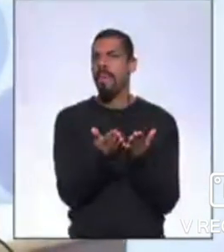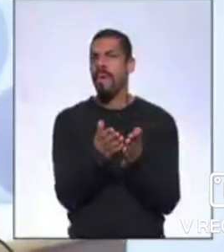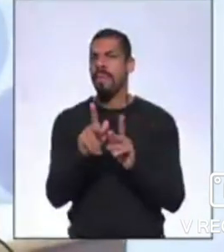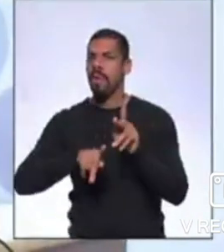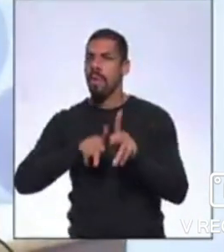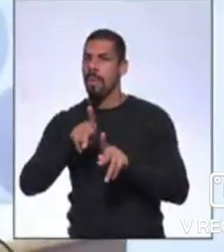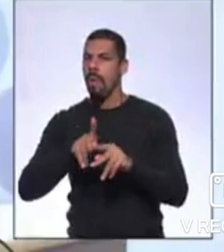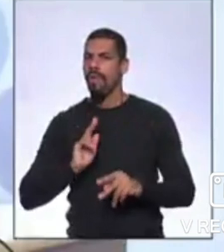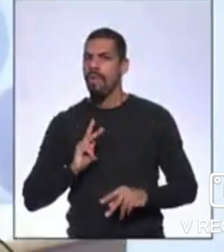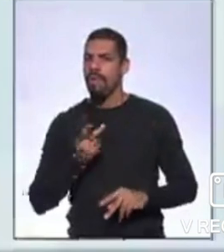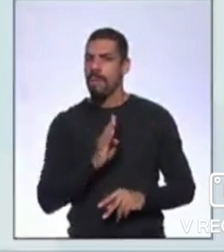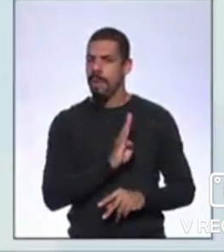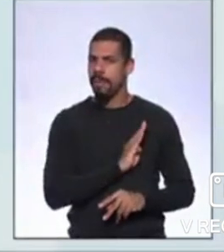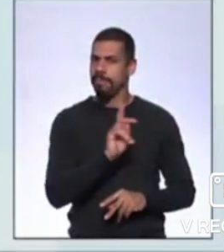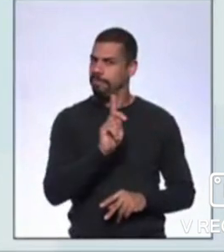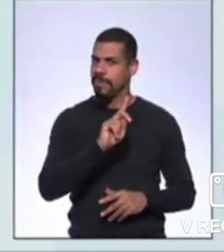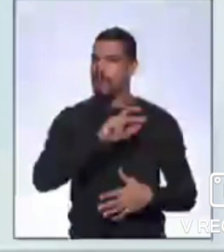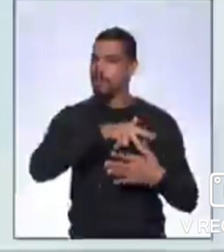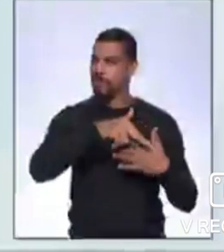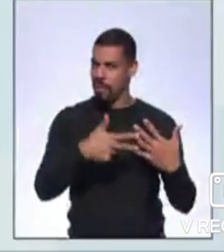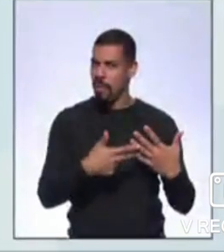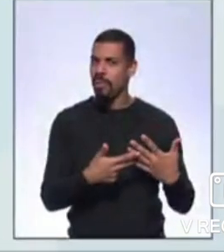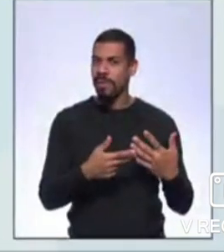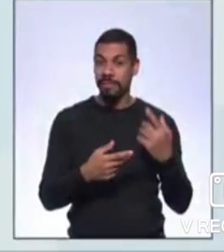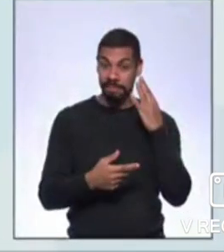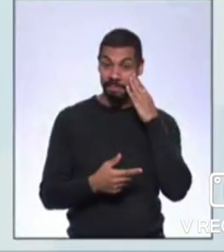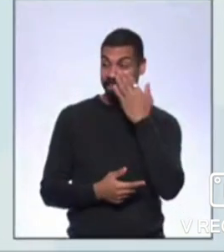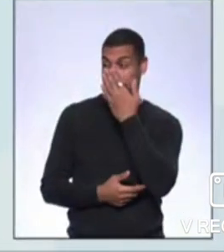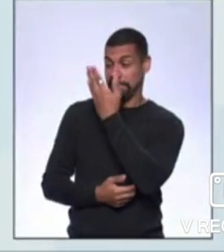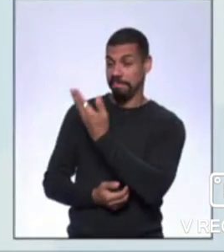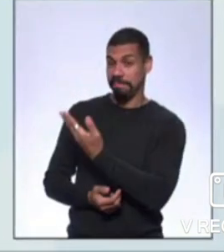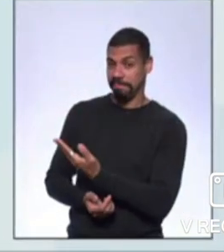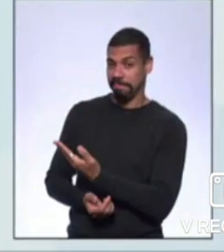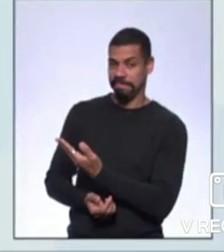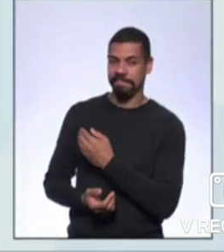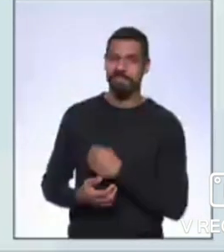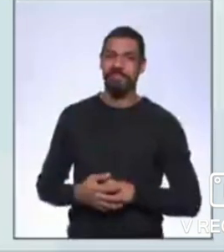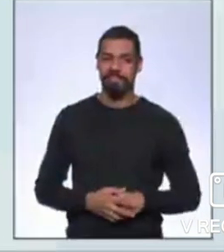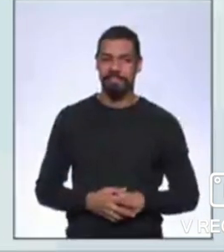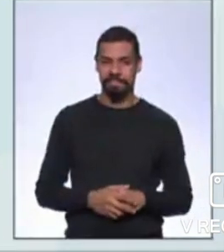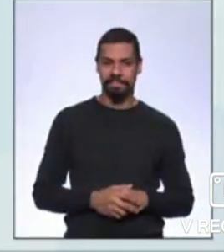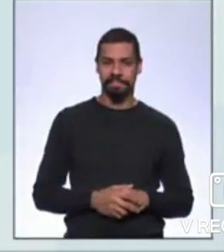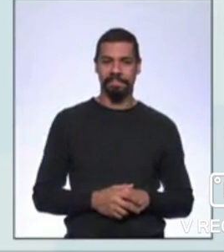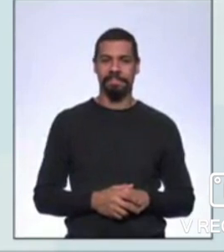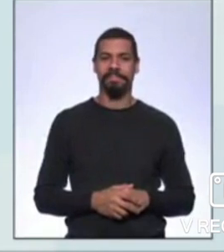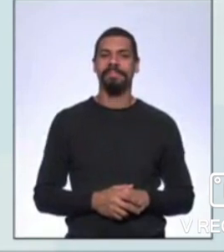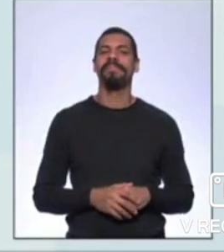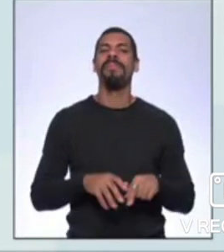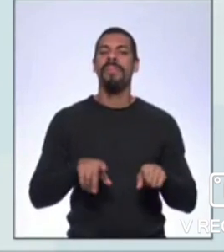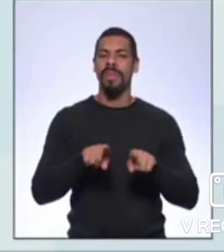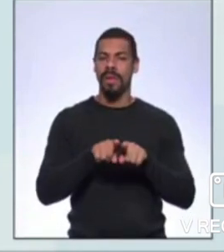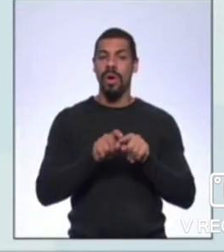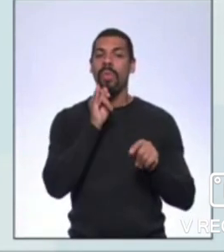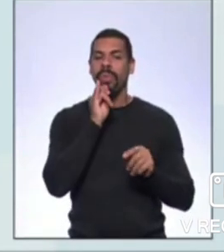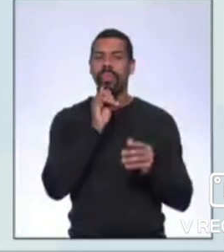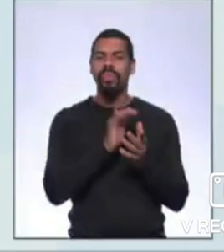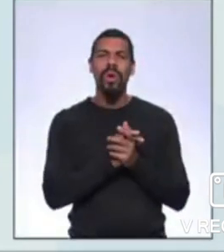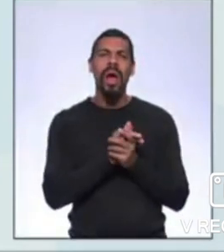povo hebreu. Então, olha só na tela, nós temos mais algumas ali, tá? O sítio arqueológico de Jericó, né, que as ruínas da cidade